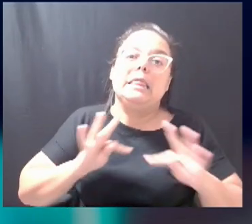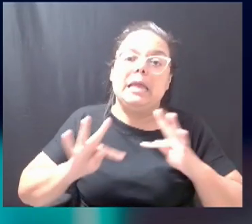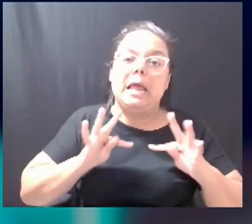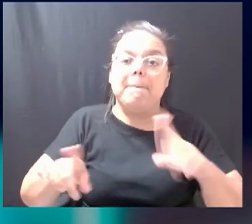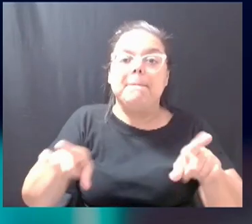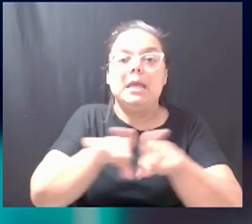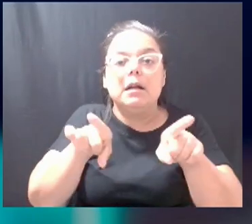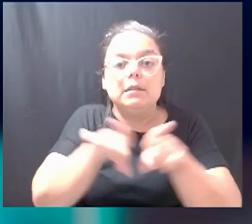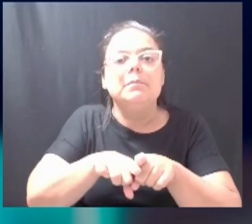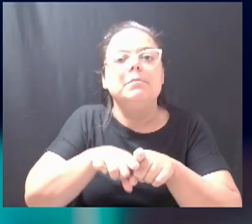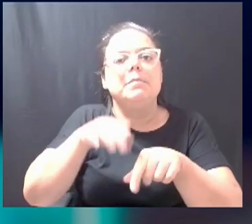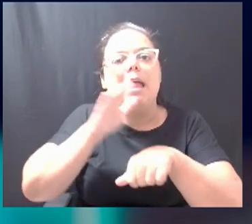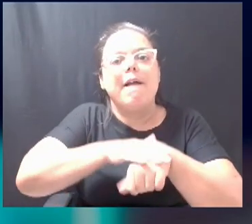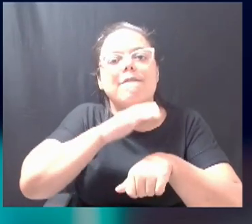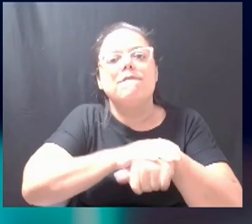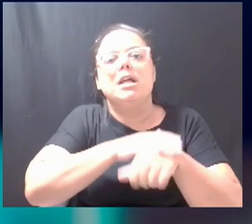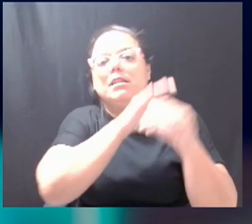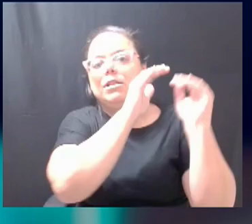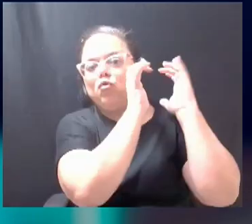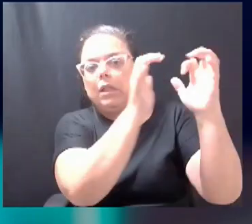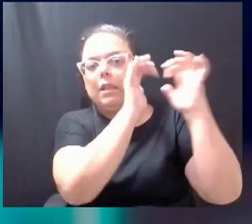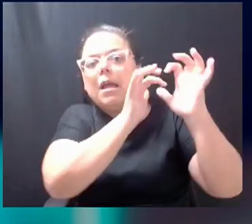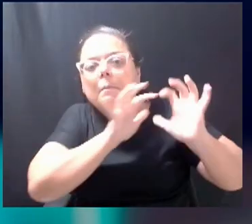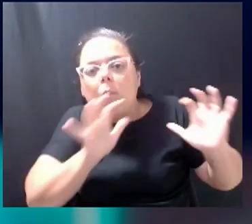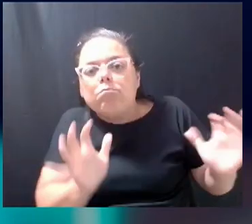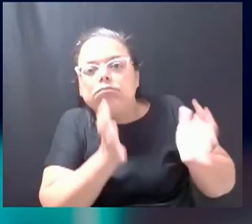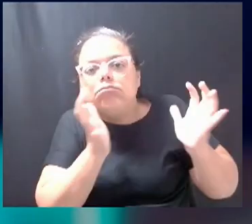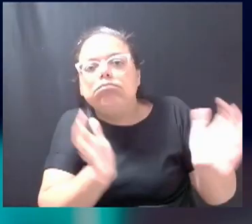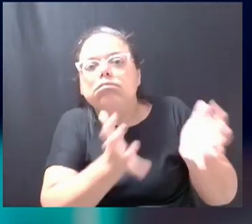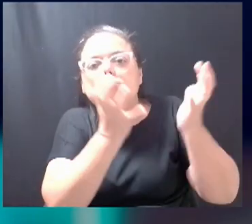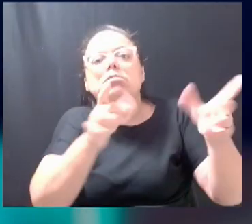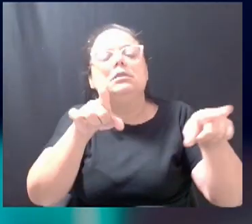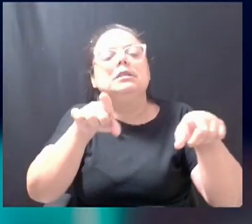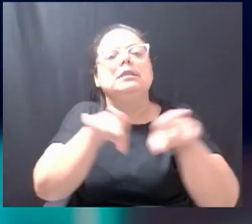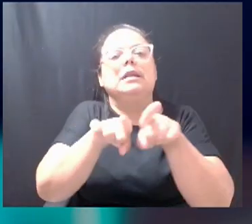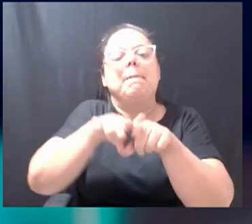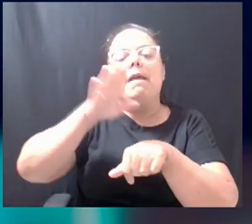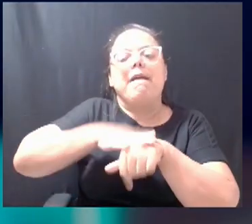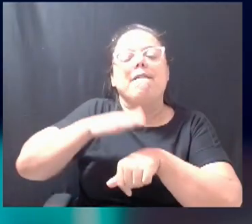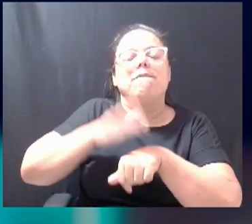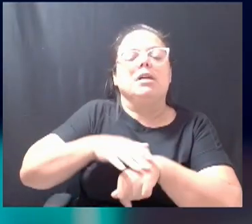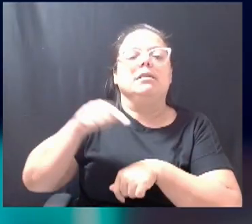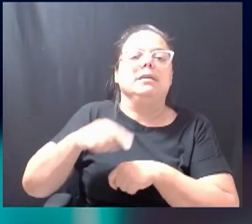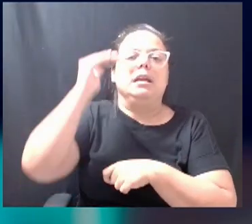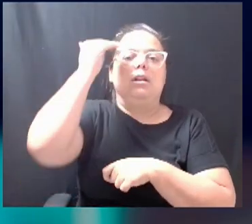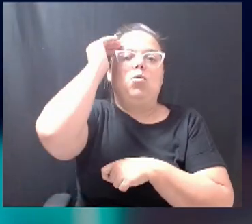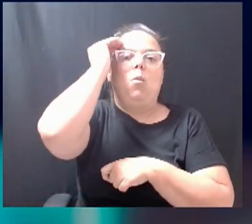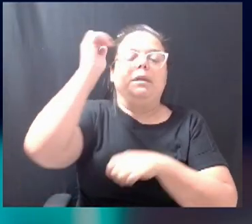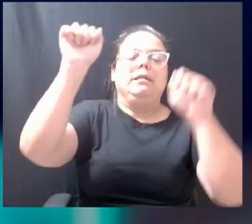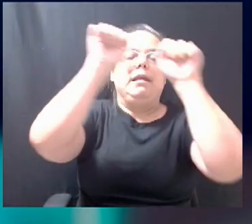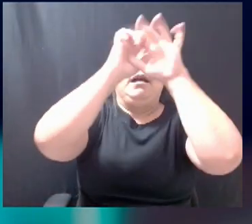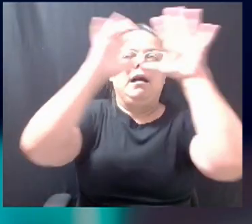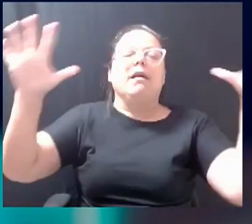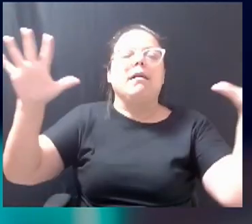cérebro, mas principalmente fazer a pessoa que gagueja entender a sua característica e saber conviver bem com